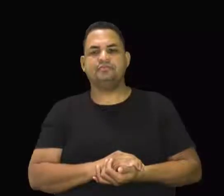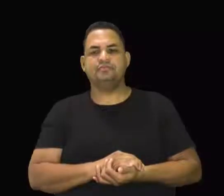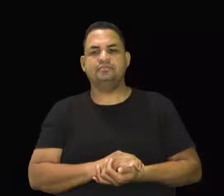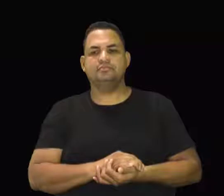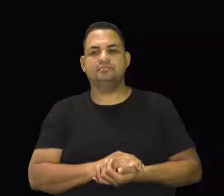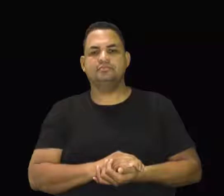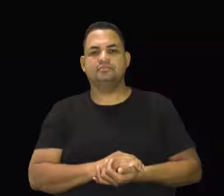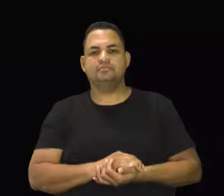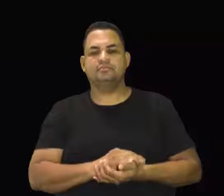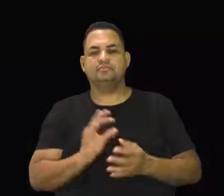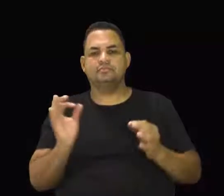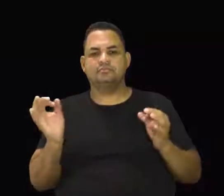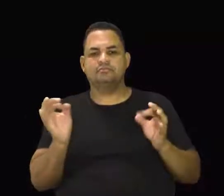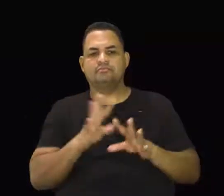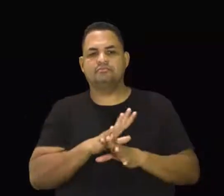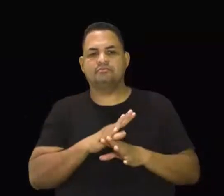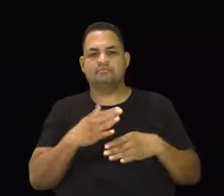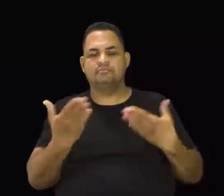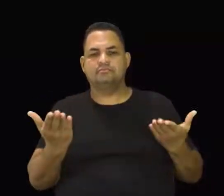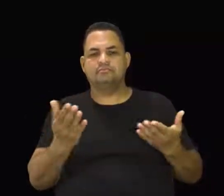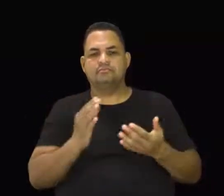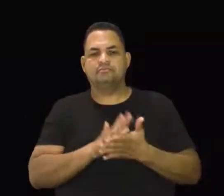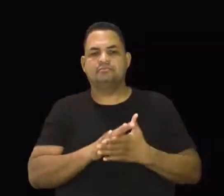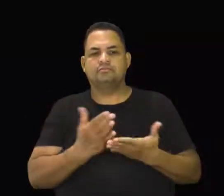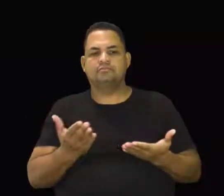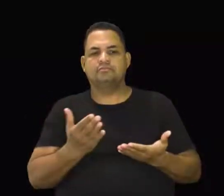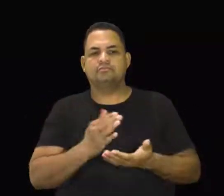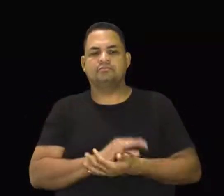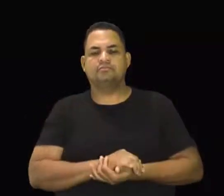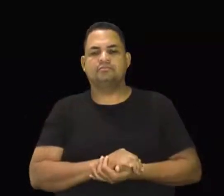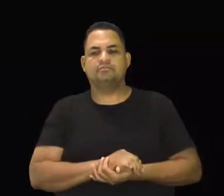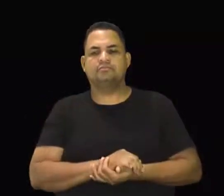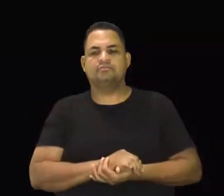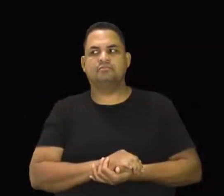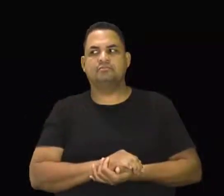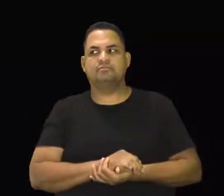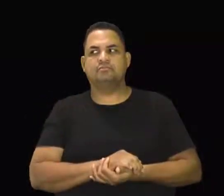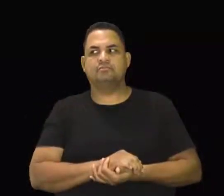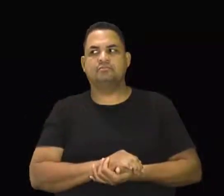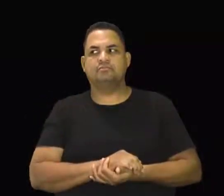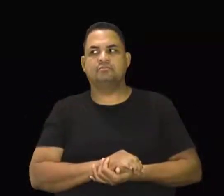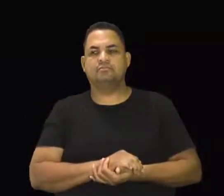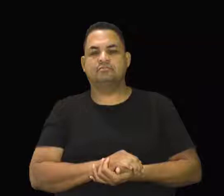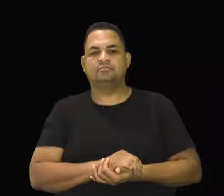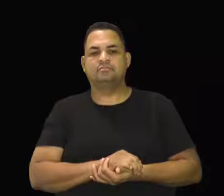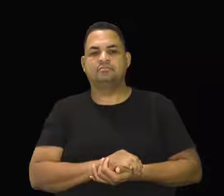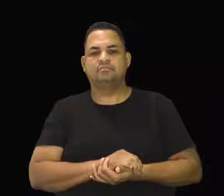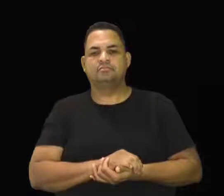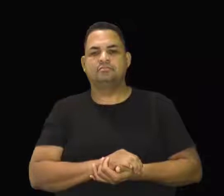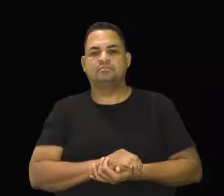eu não quero mais pronto pronto agora acabei foi tirando aqui do